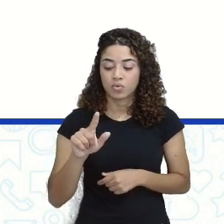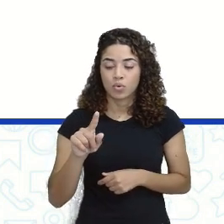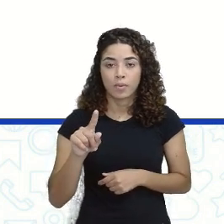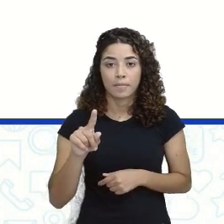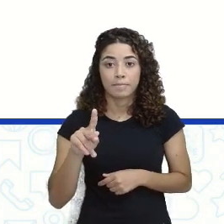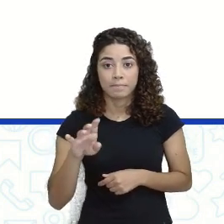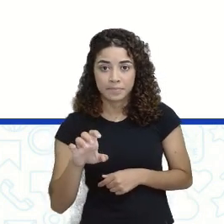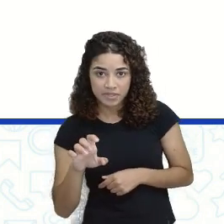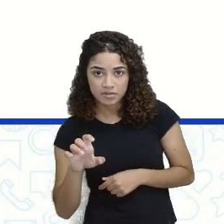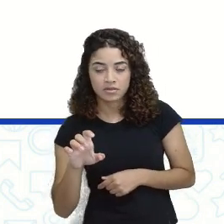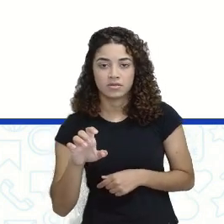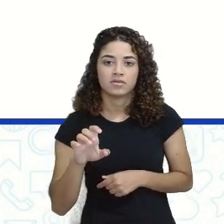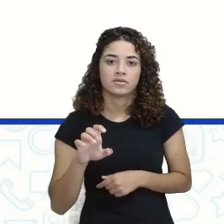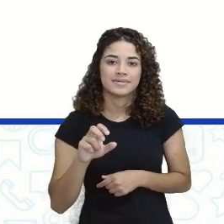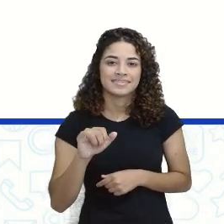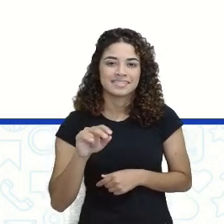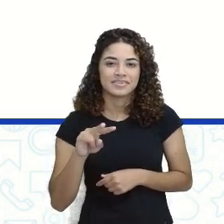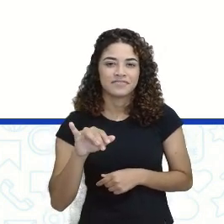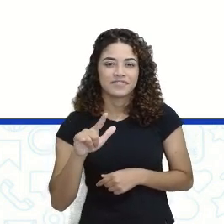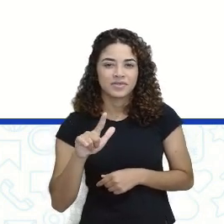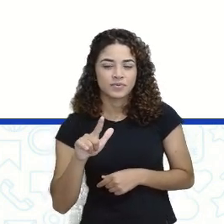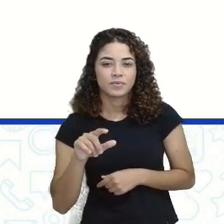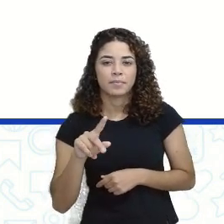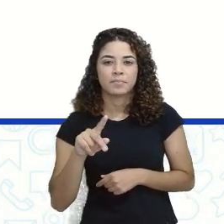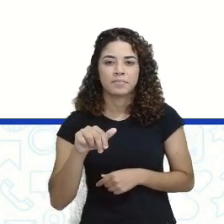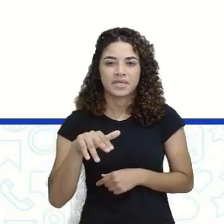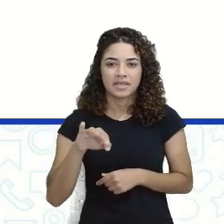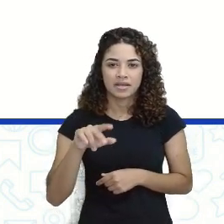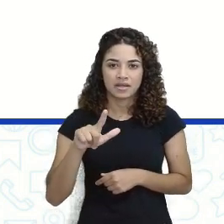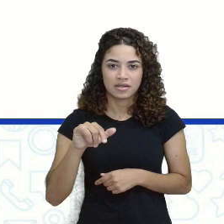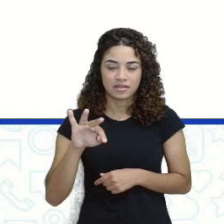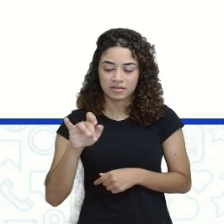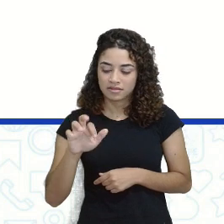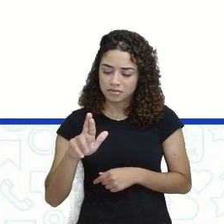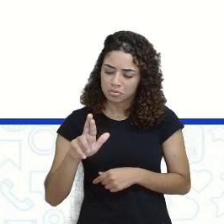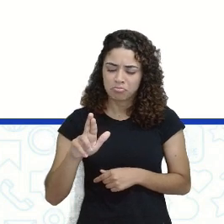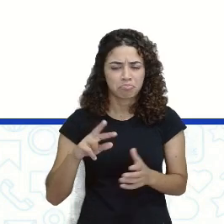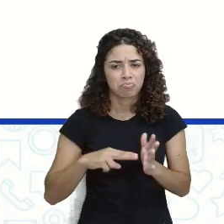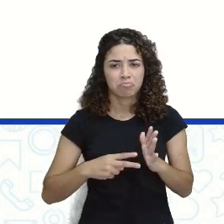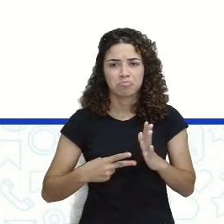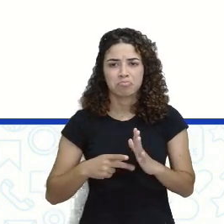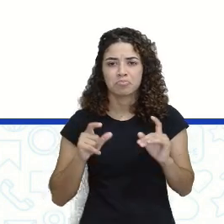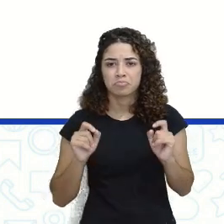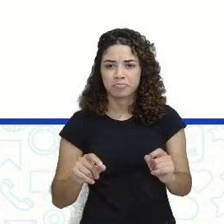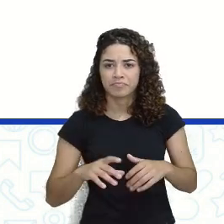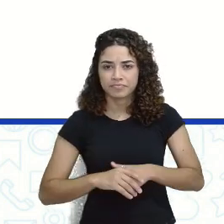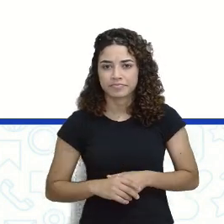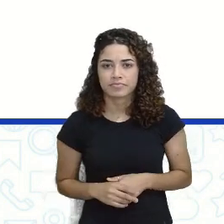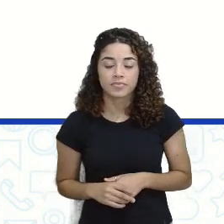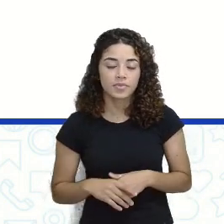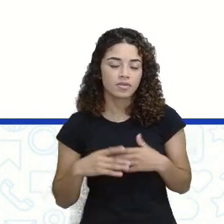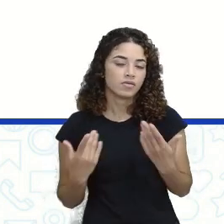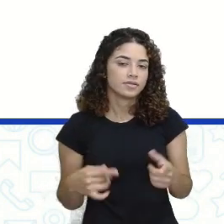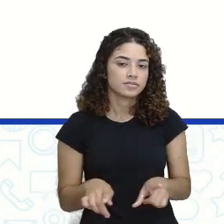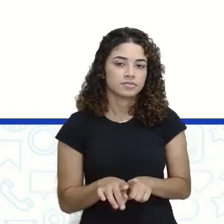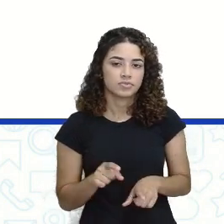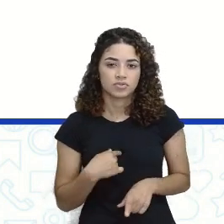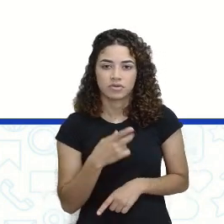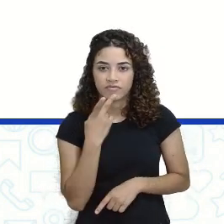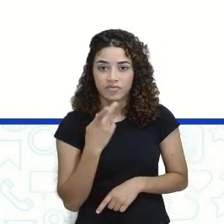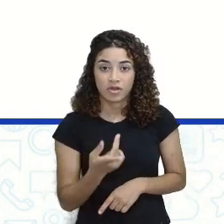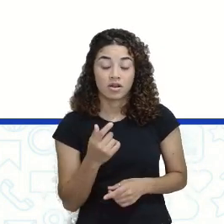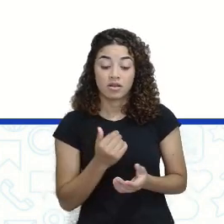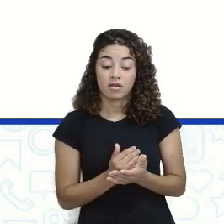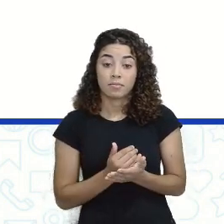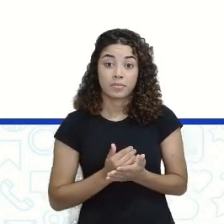civil-militar, certo? E por que, de fato, a gente diz que a partir do 1º